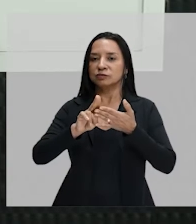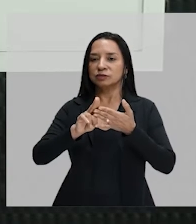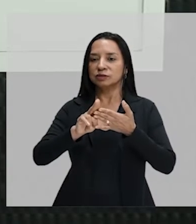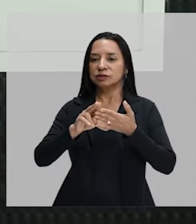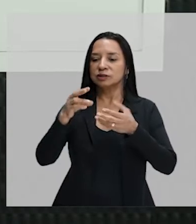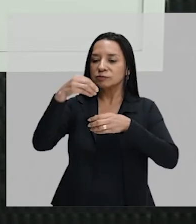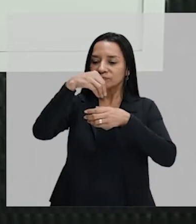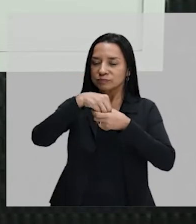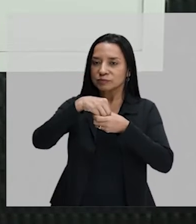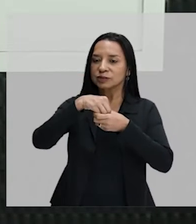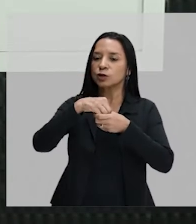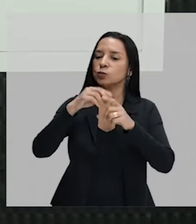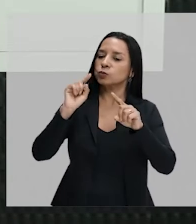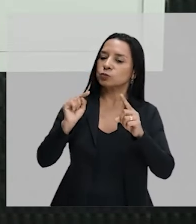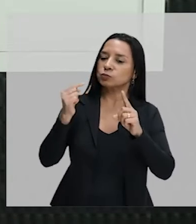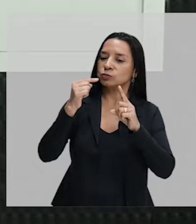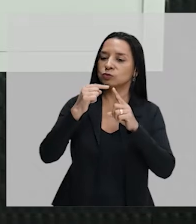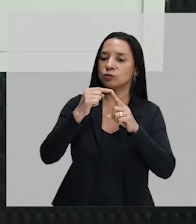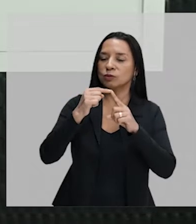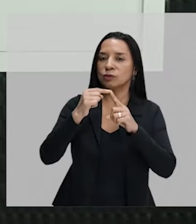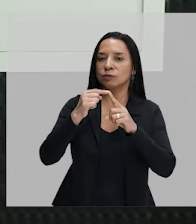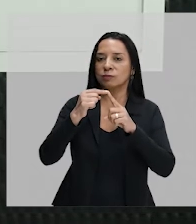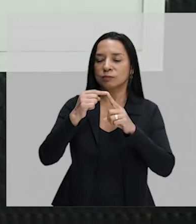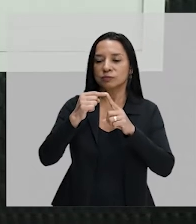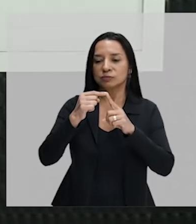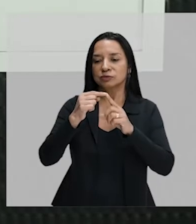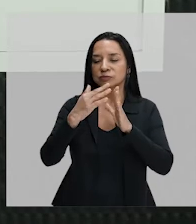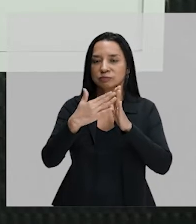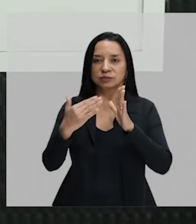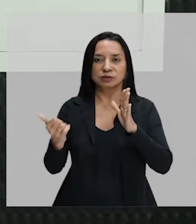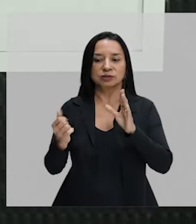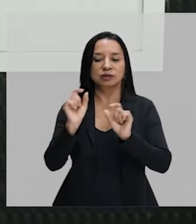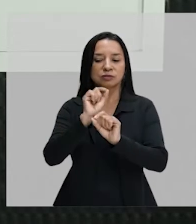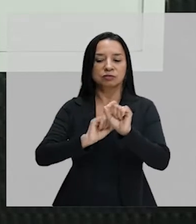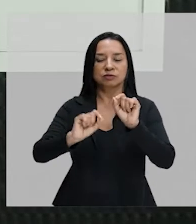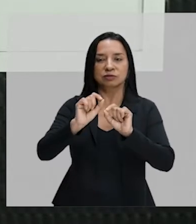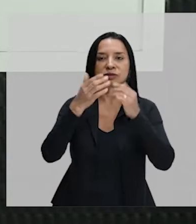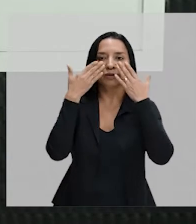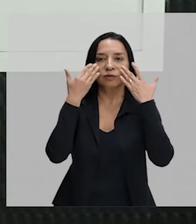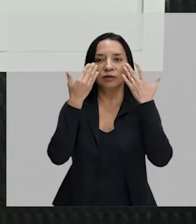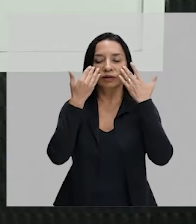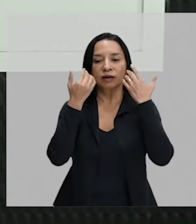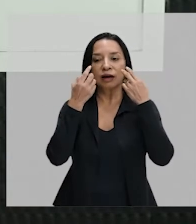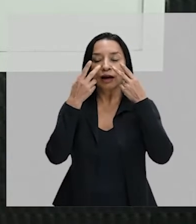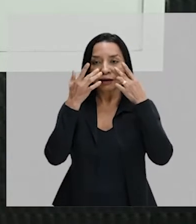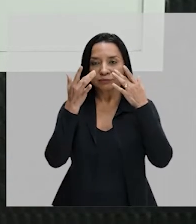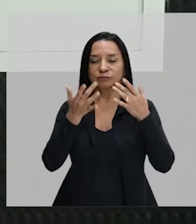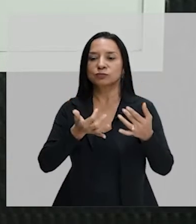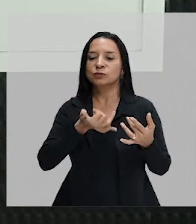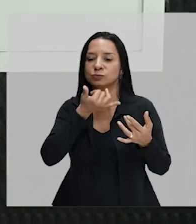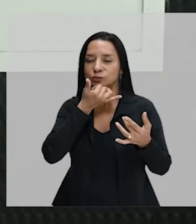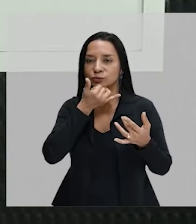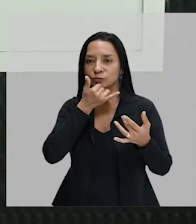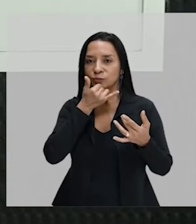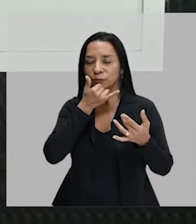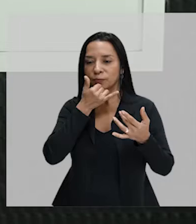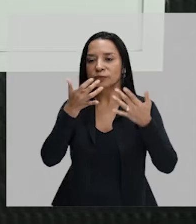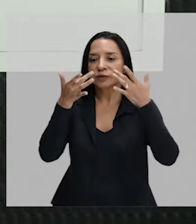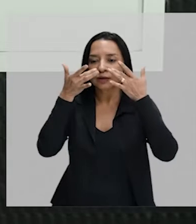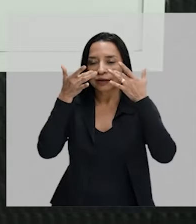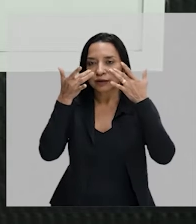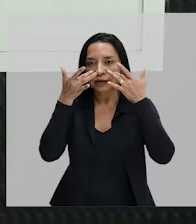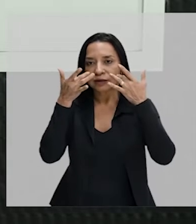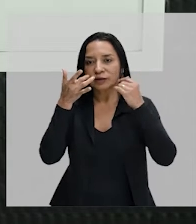estética que é a arte. E como é que a gente consegue captar isso? Obviamente, a representatividade,